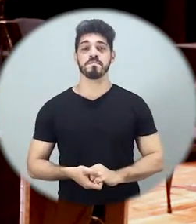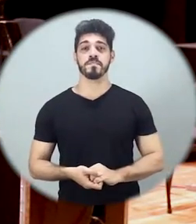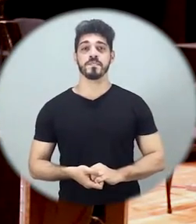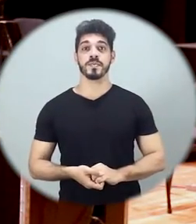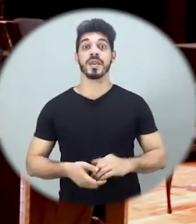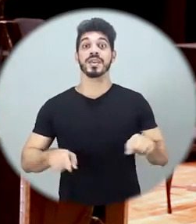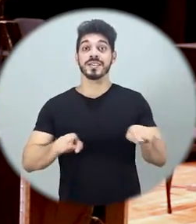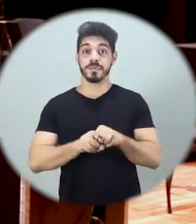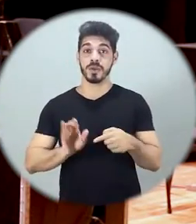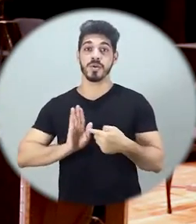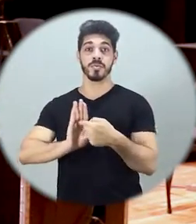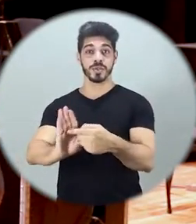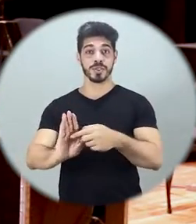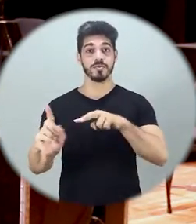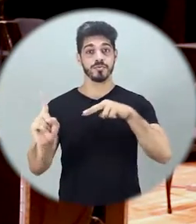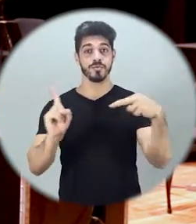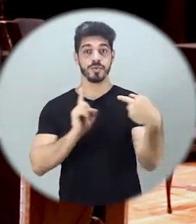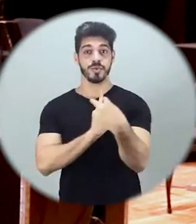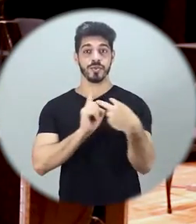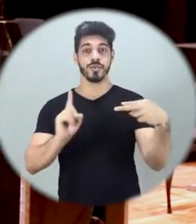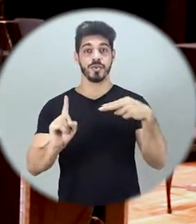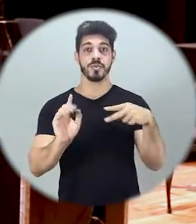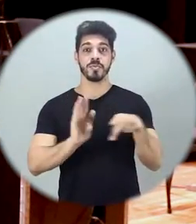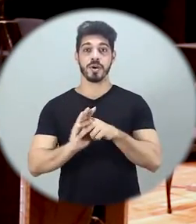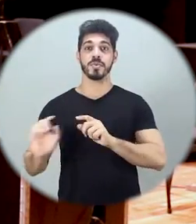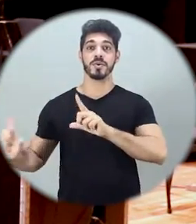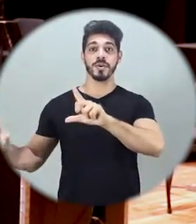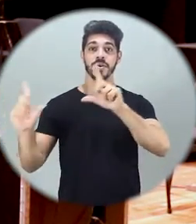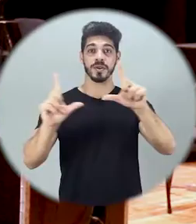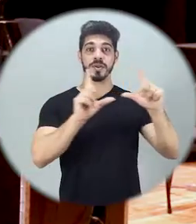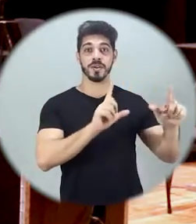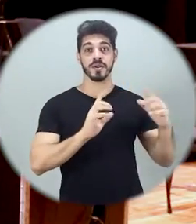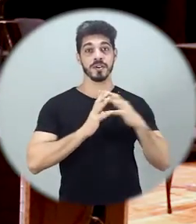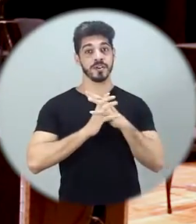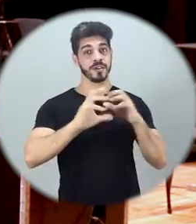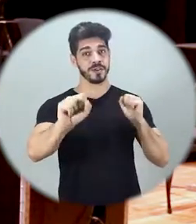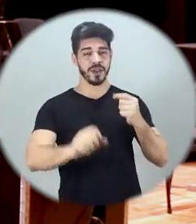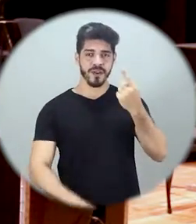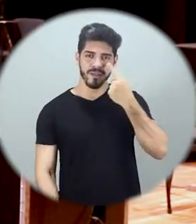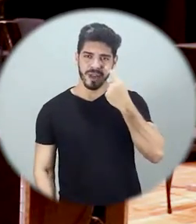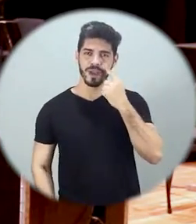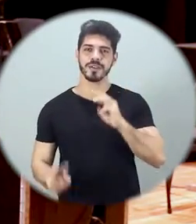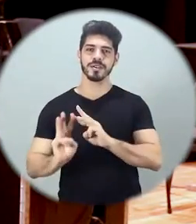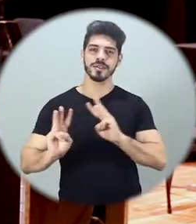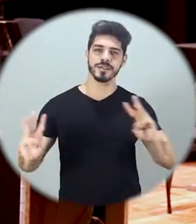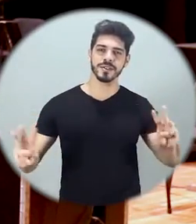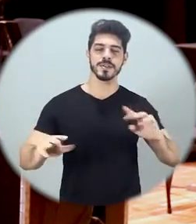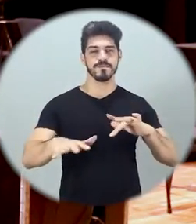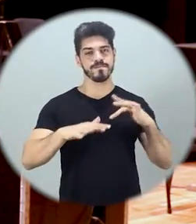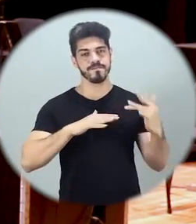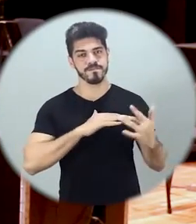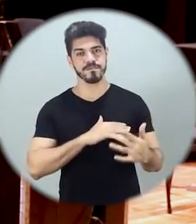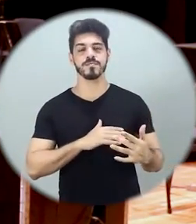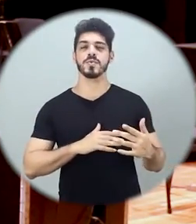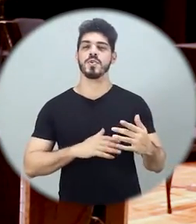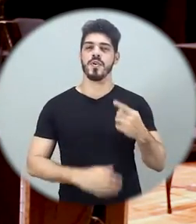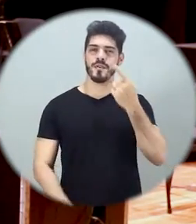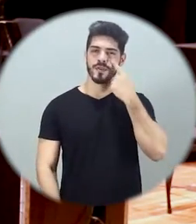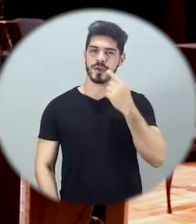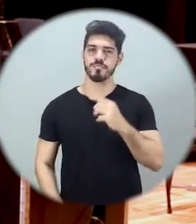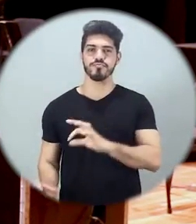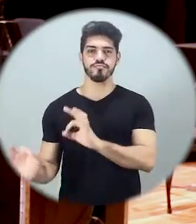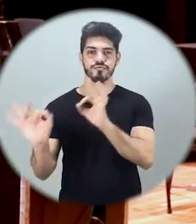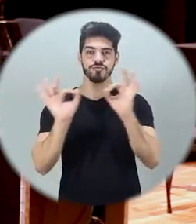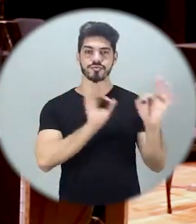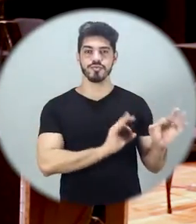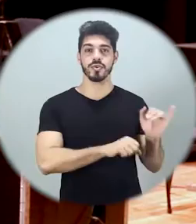exposição em 360 graus do acervo da FUNESC. Visite nossas redes sociais, nosso